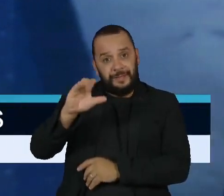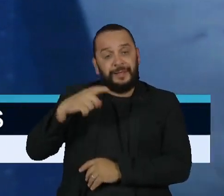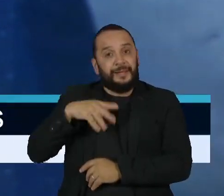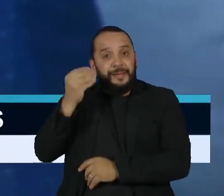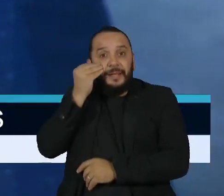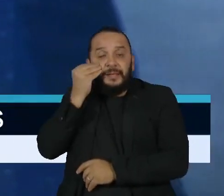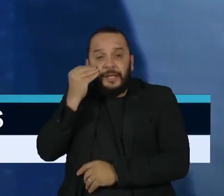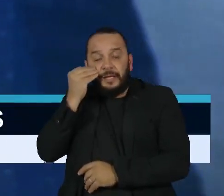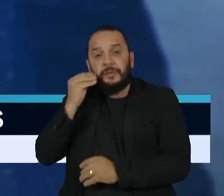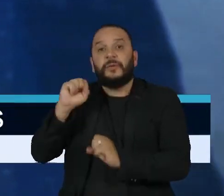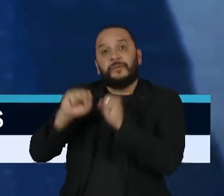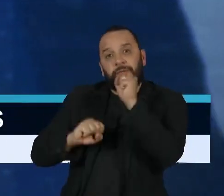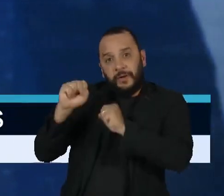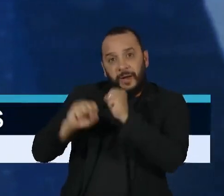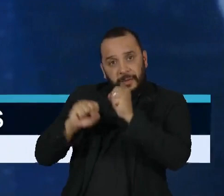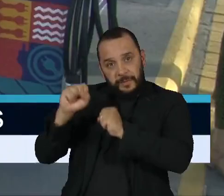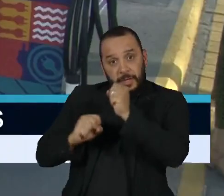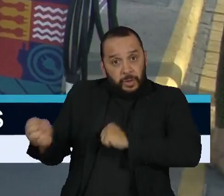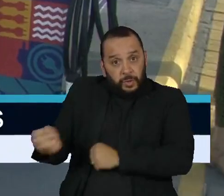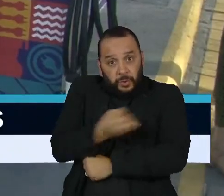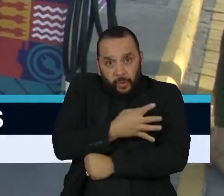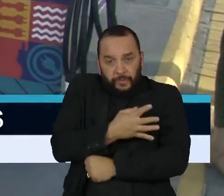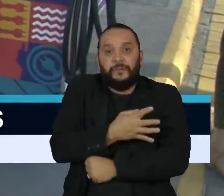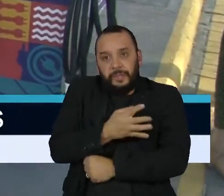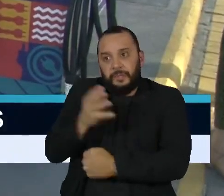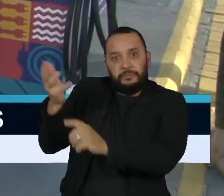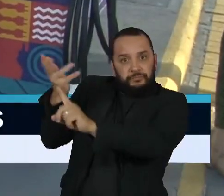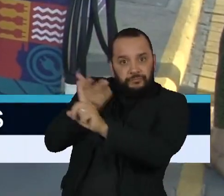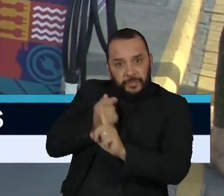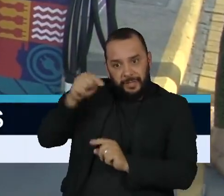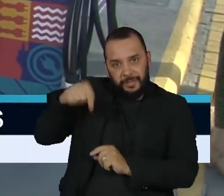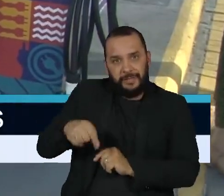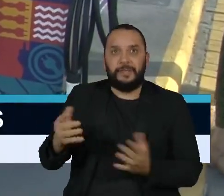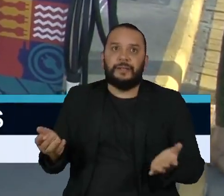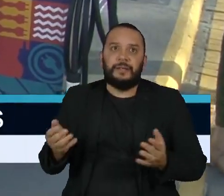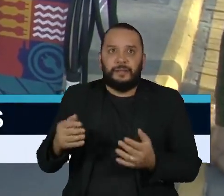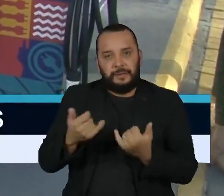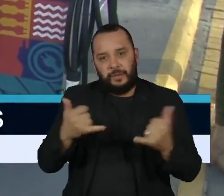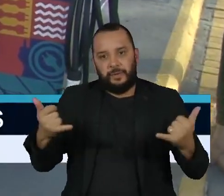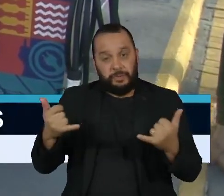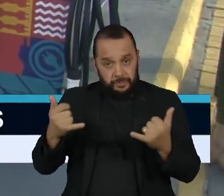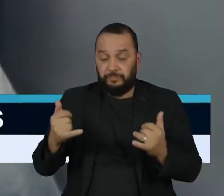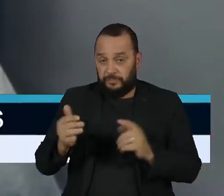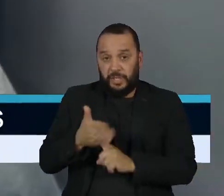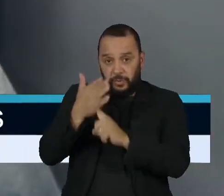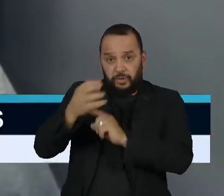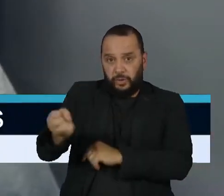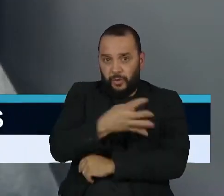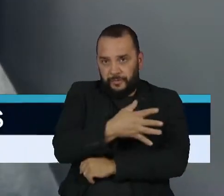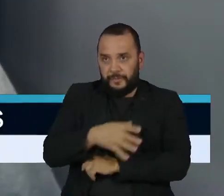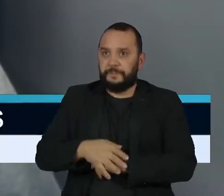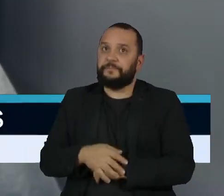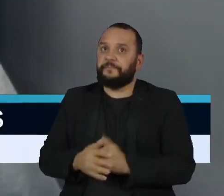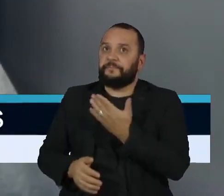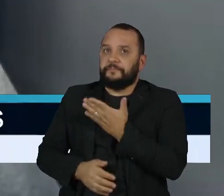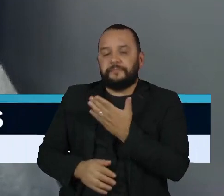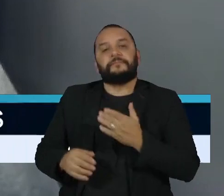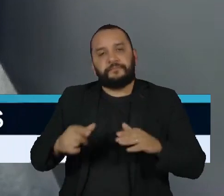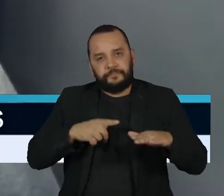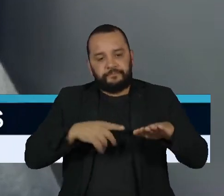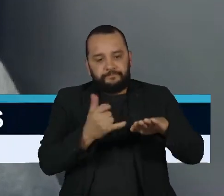atrair fábricas com a nova tecnologia um caminho sem volta os veículos elétricos eles vão se impor